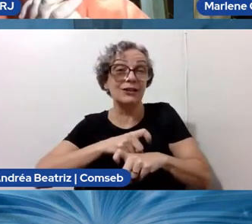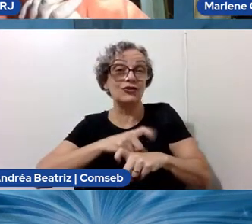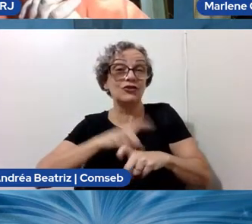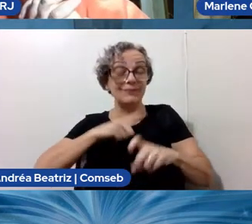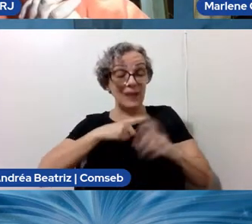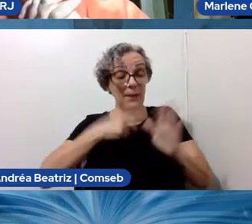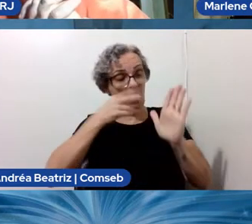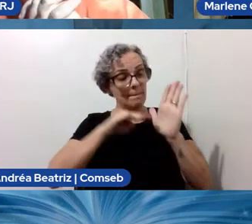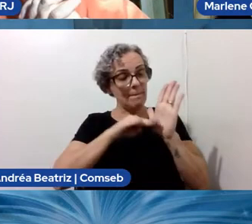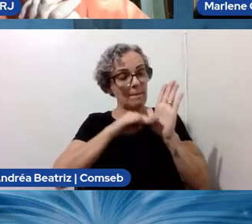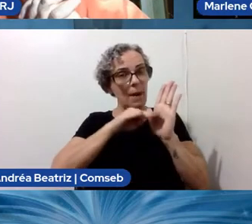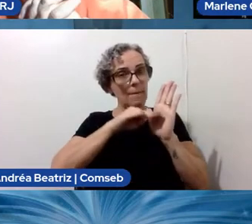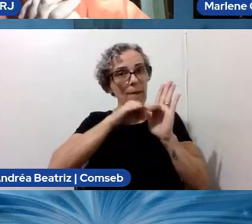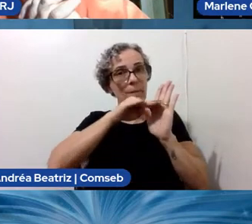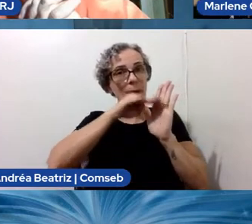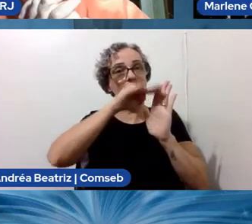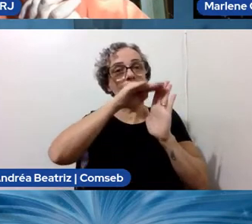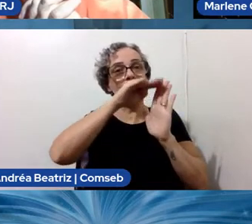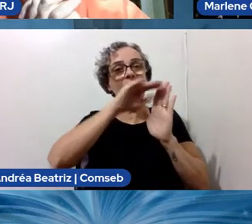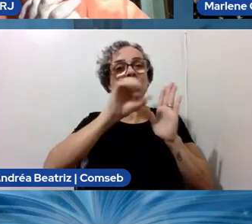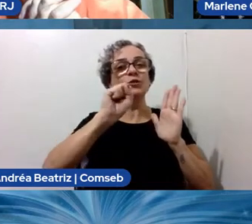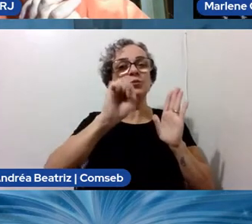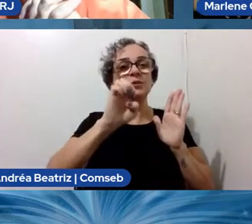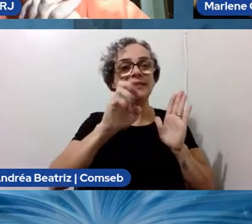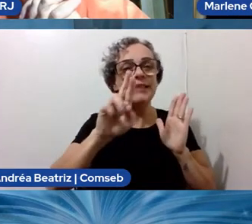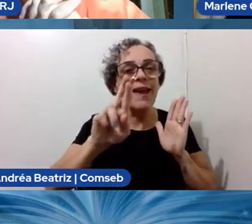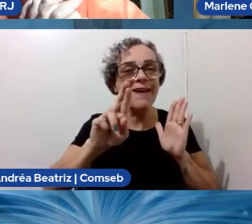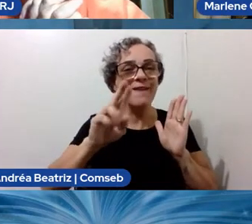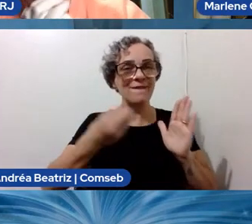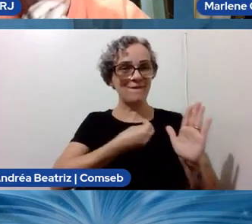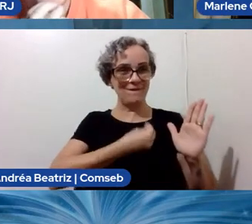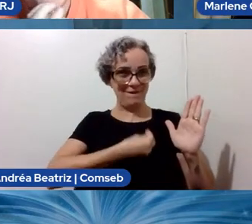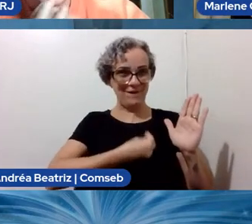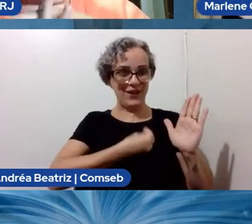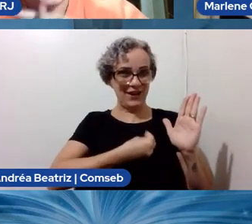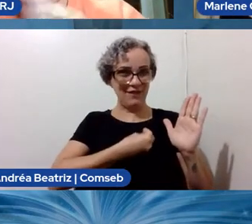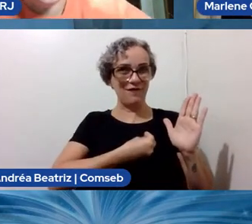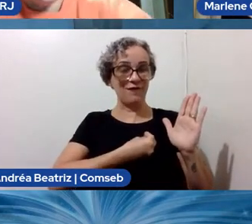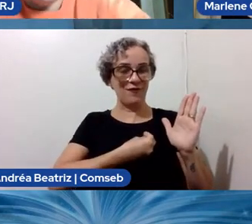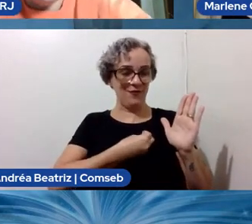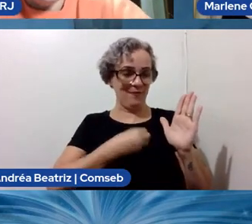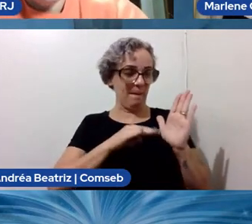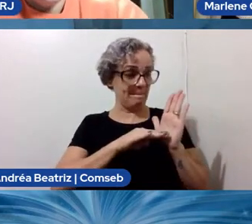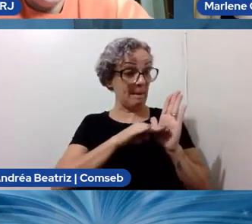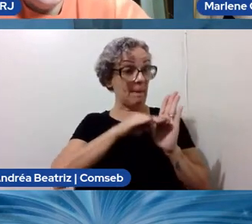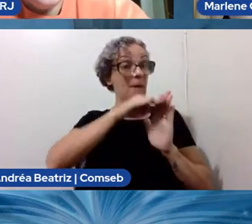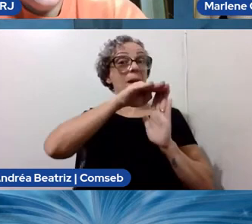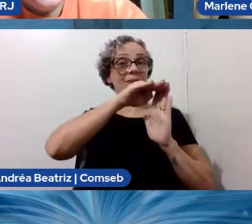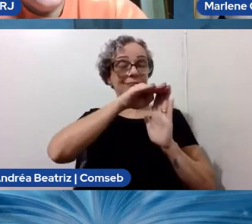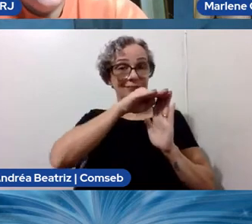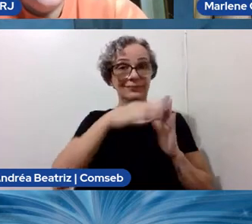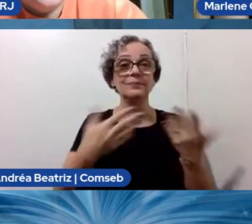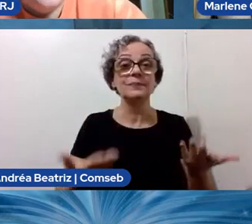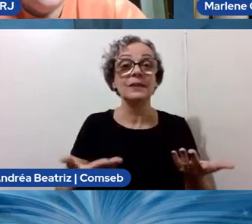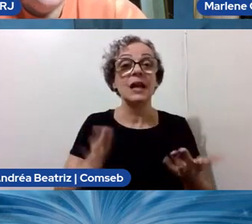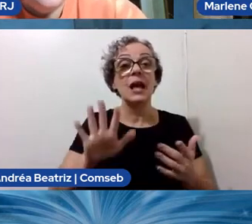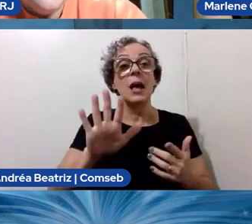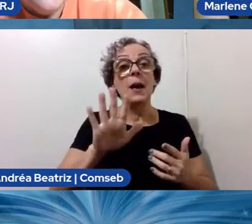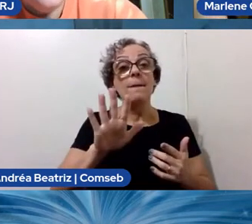lá na Gênese, que a gente pode entender se veio a seu tempo, é que as espécies superiores seriam produto